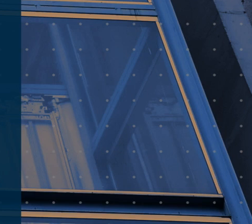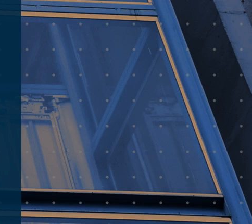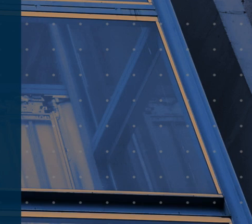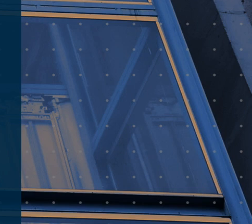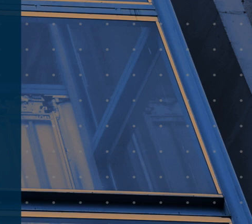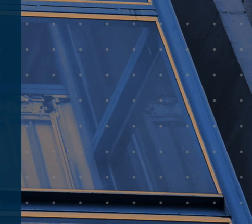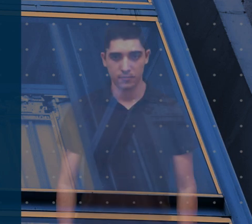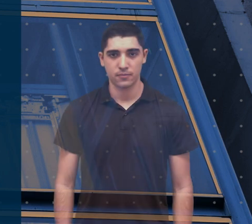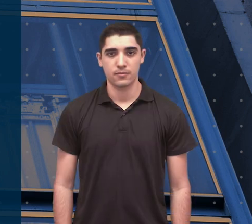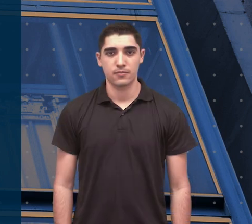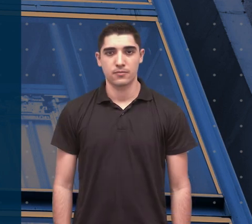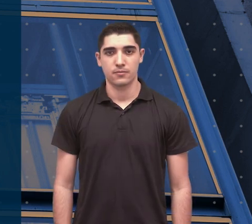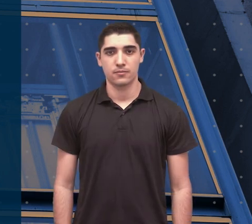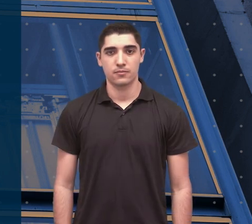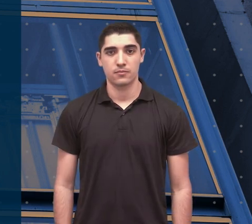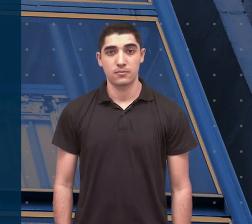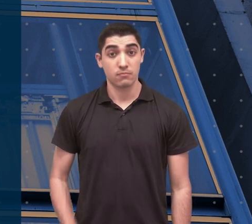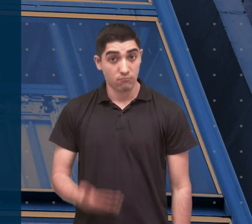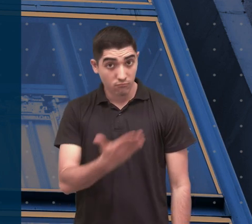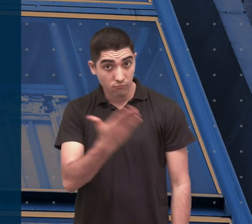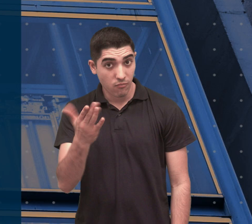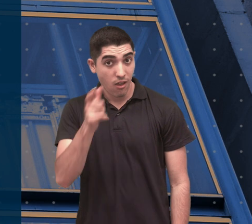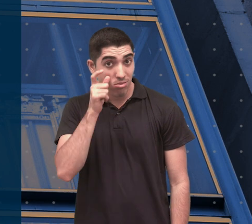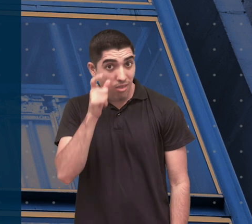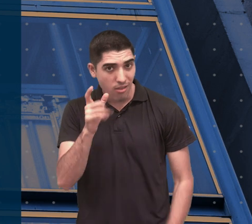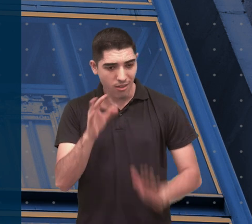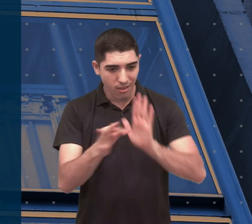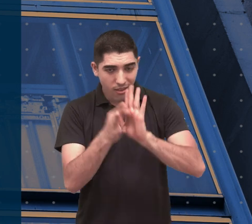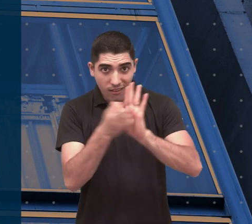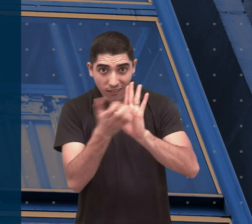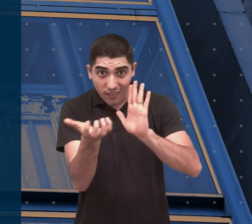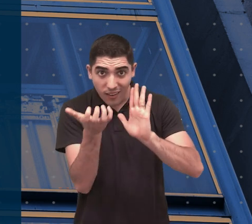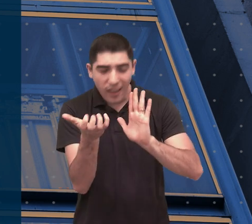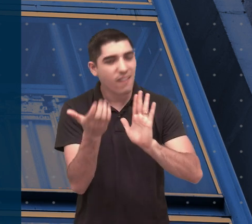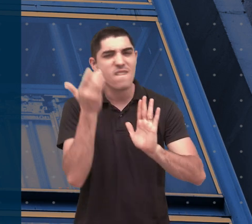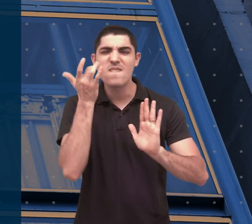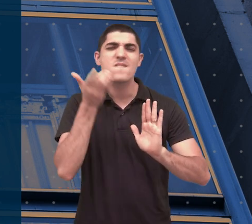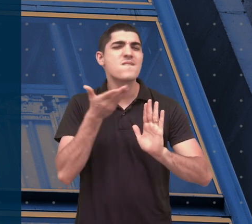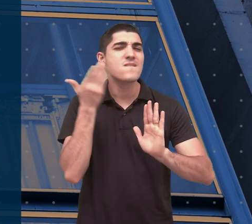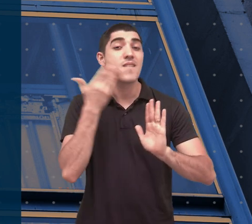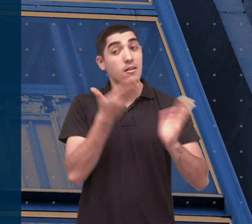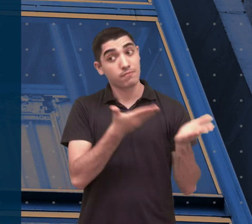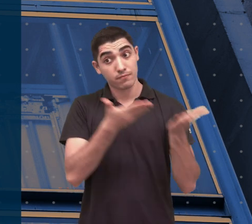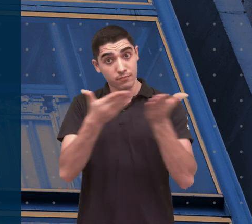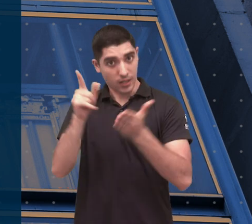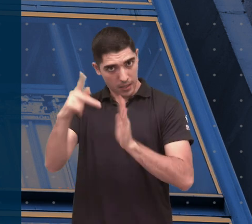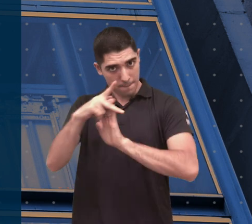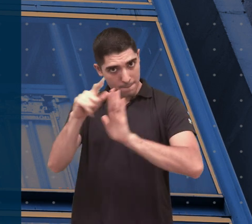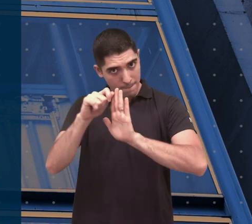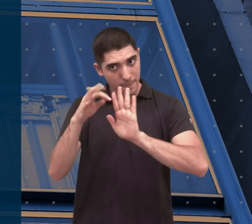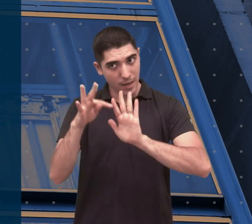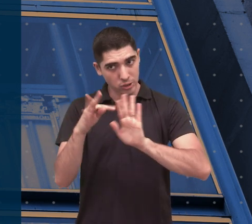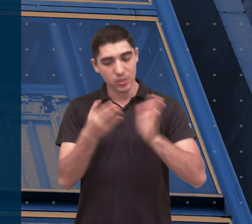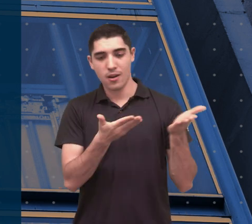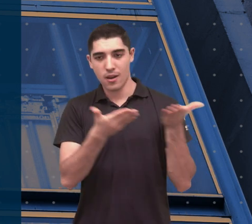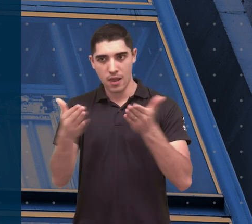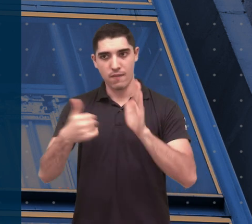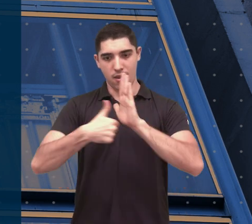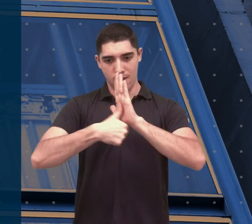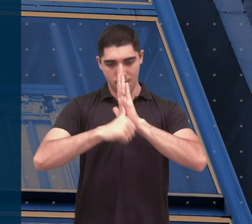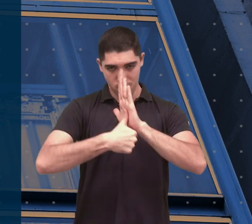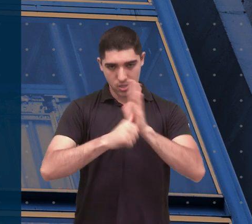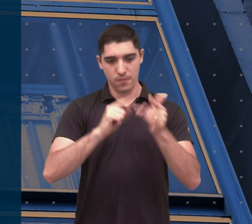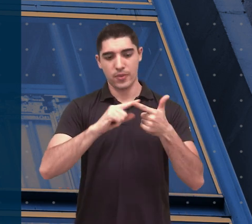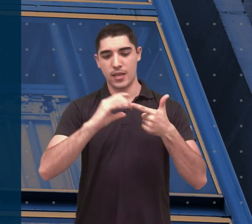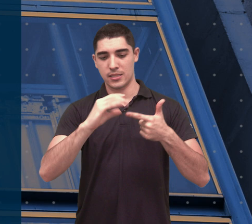de telemarketing. E para se candidatar é fácil, é só comparecer ao PAT levando RG, CPF, carteira de trabalho